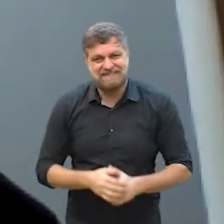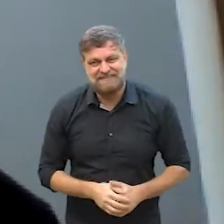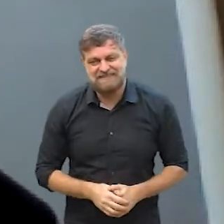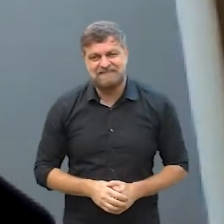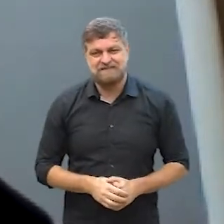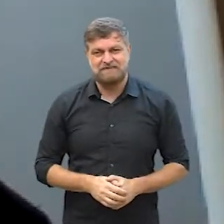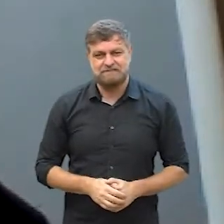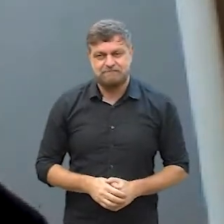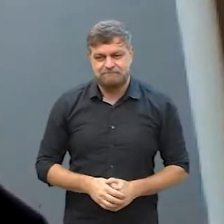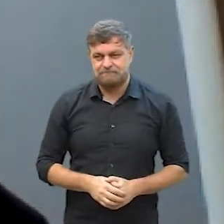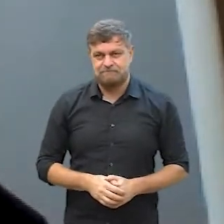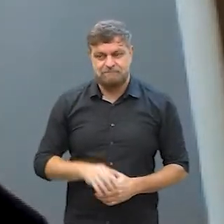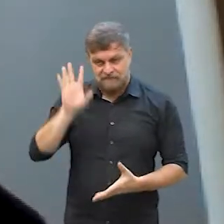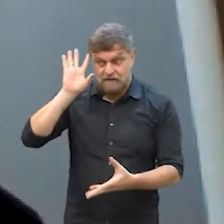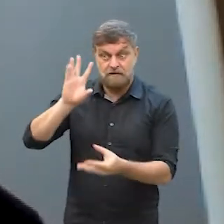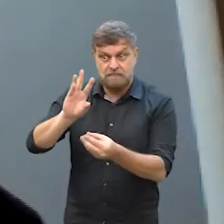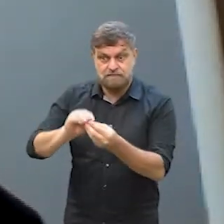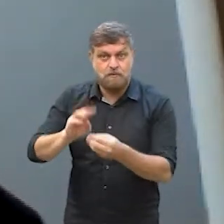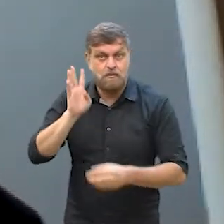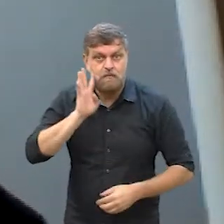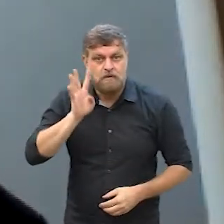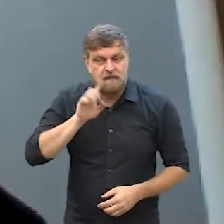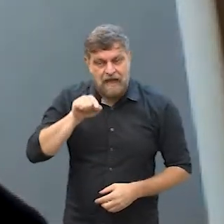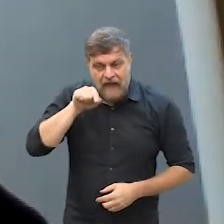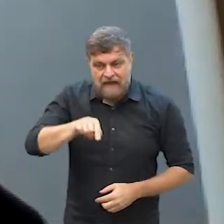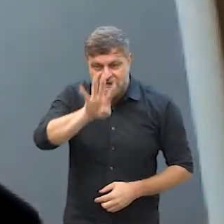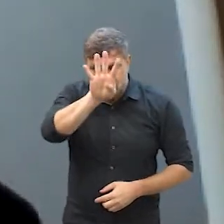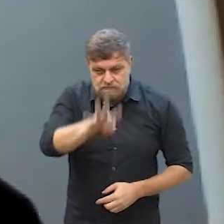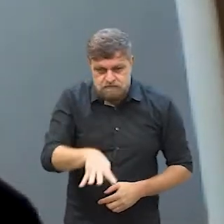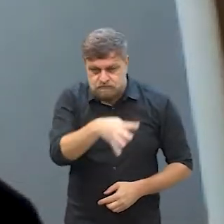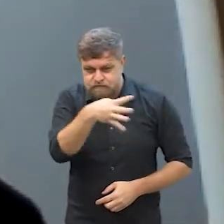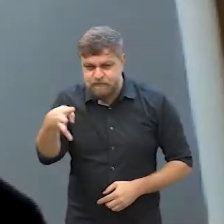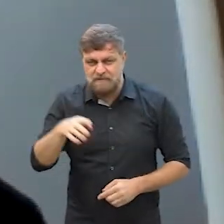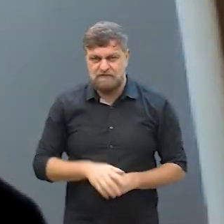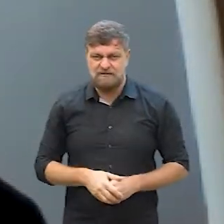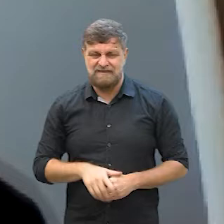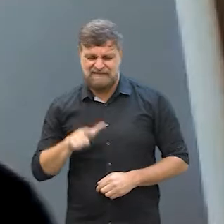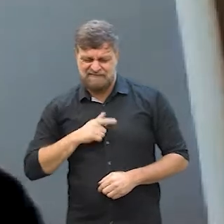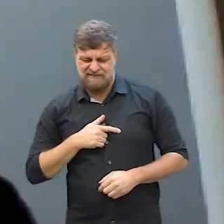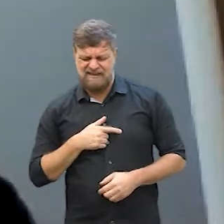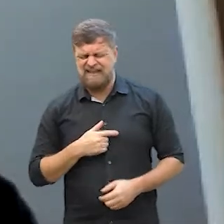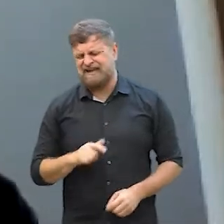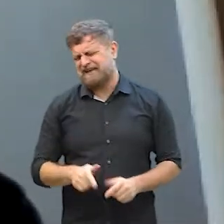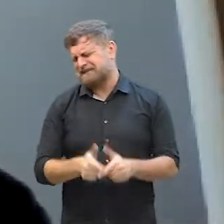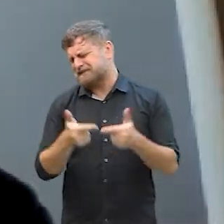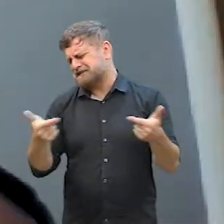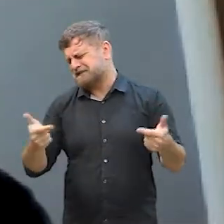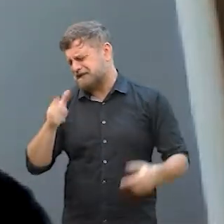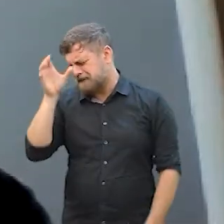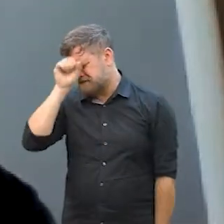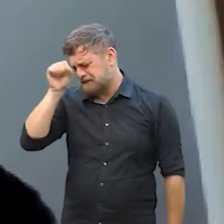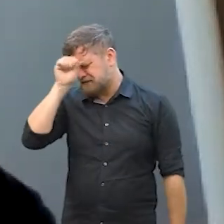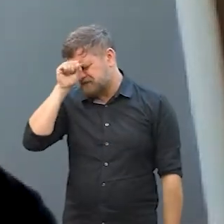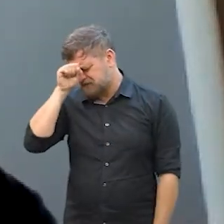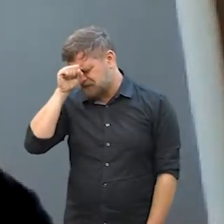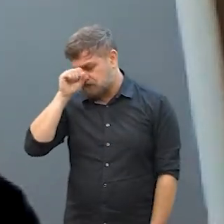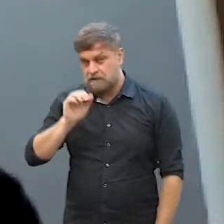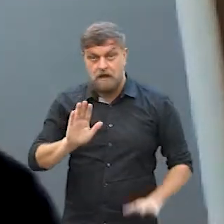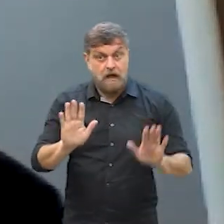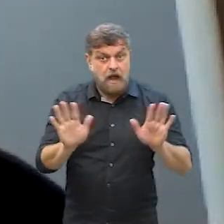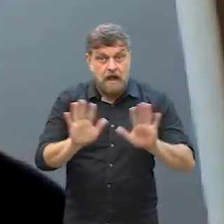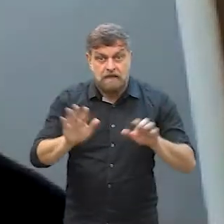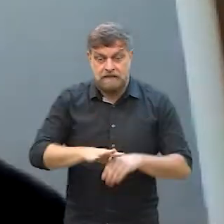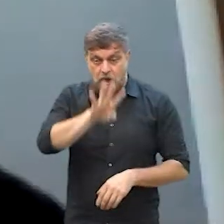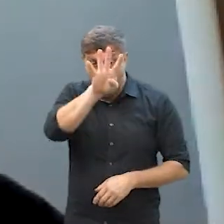E, e os resultados são muito legais, cara. Assim, eles encaram o Excel não como uma ferramenta chata que eu tenho que aprender porque o Excel é importante.